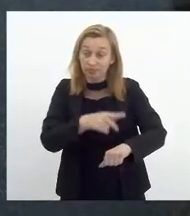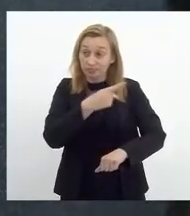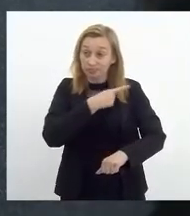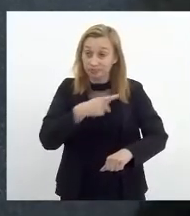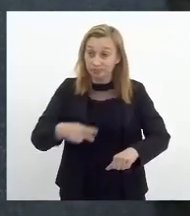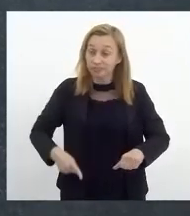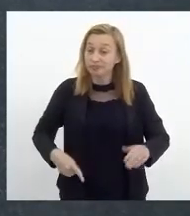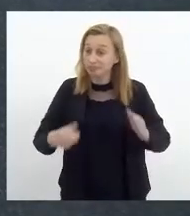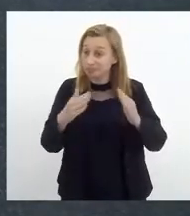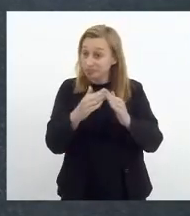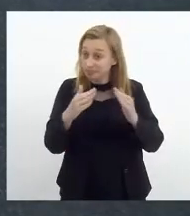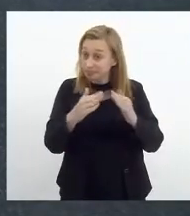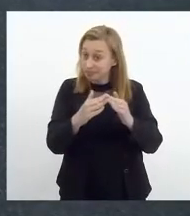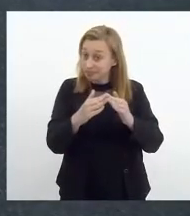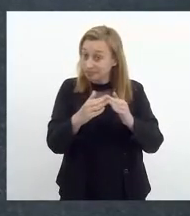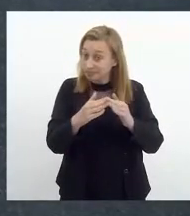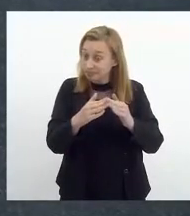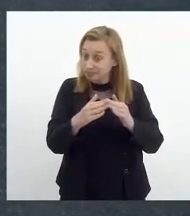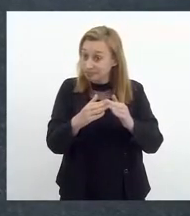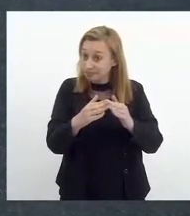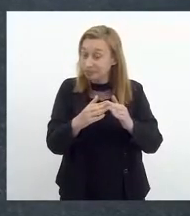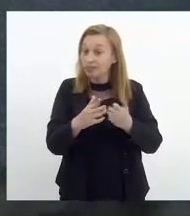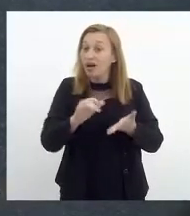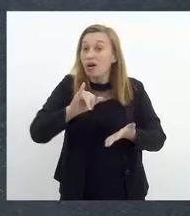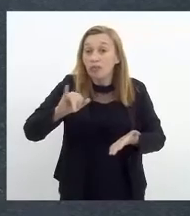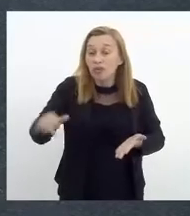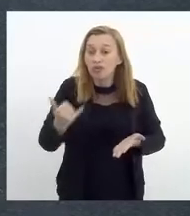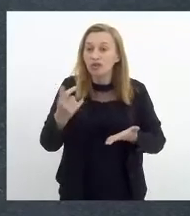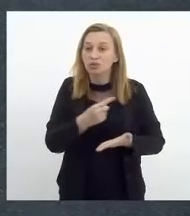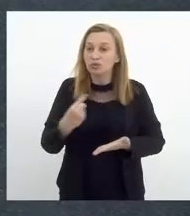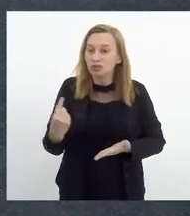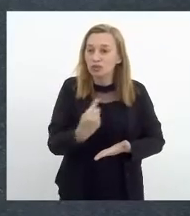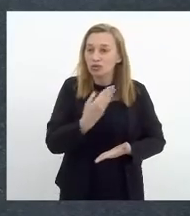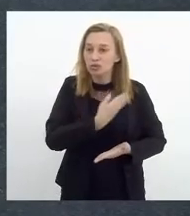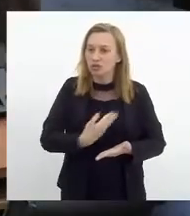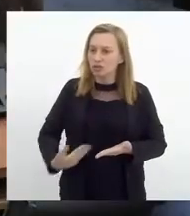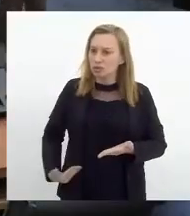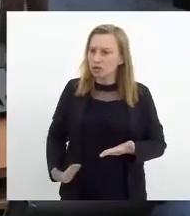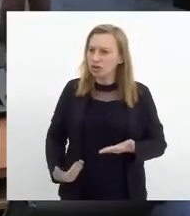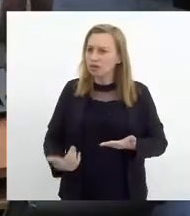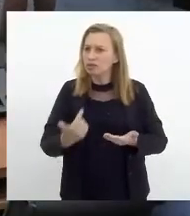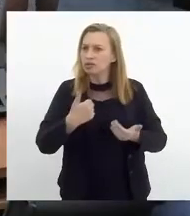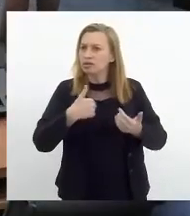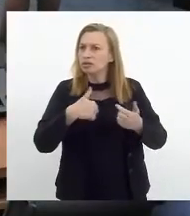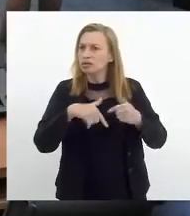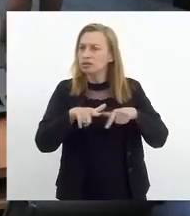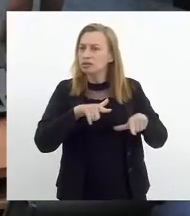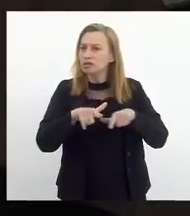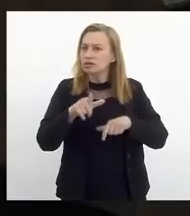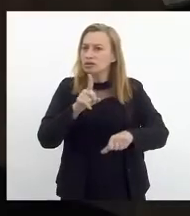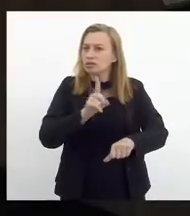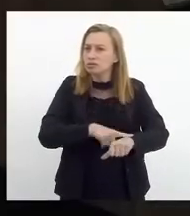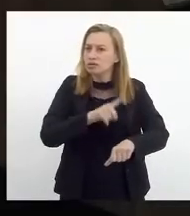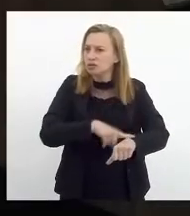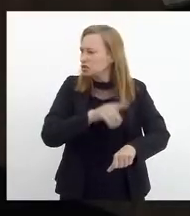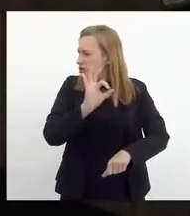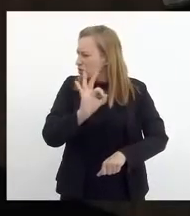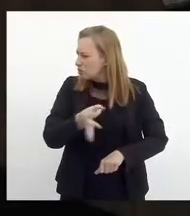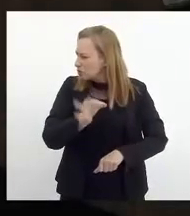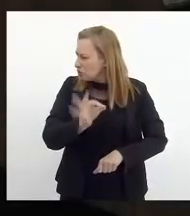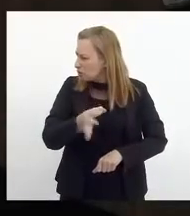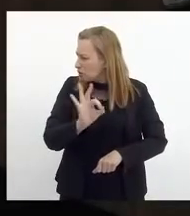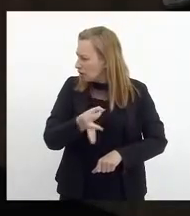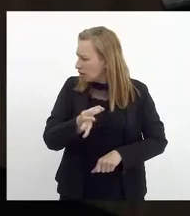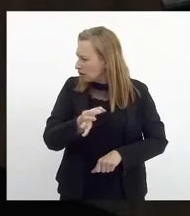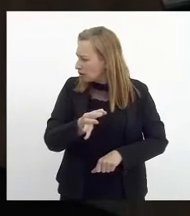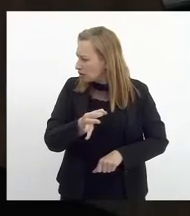presidente desta casa licenciado, e aproveitem, nosso governador em exercício. Momento certo da gente encaminhar